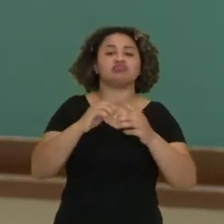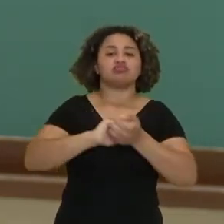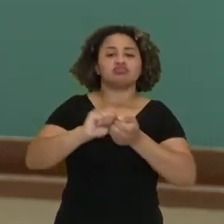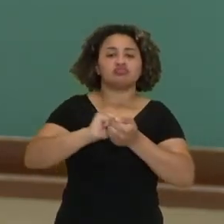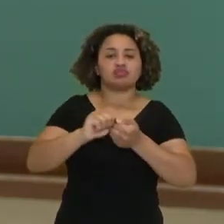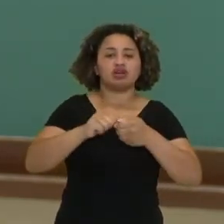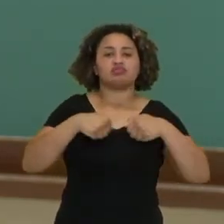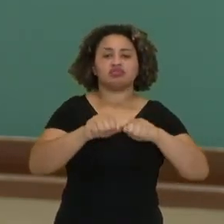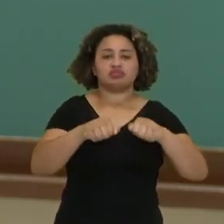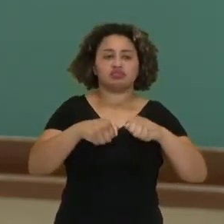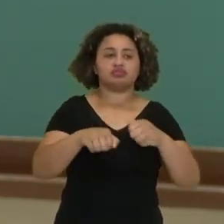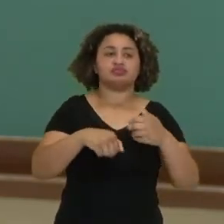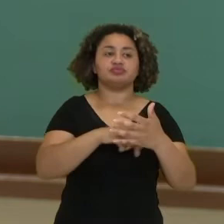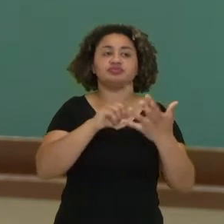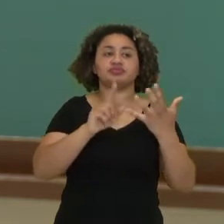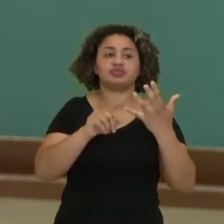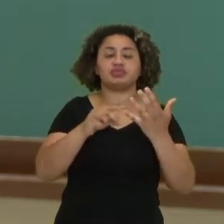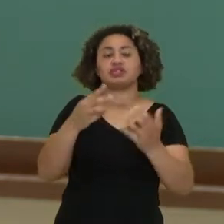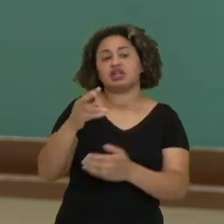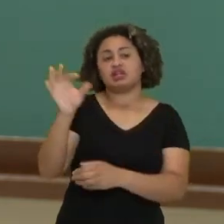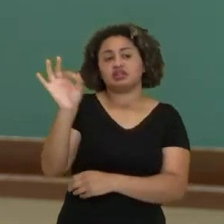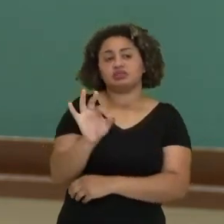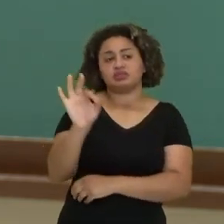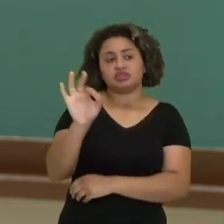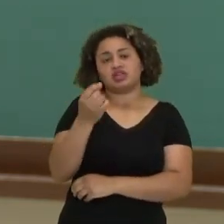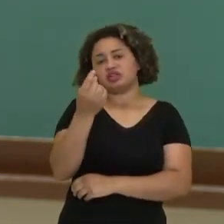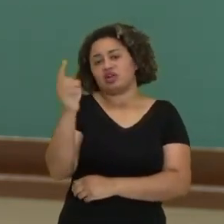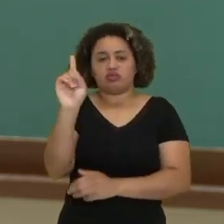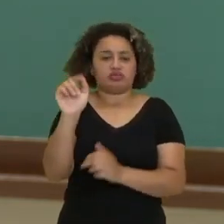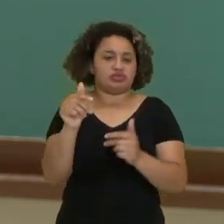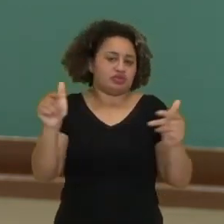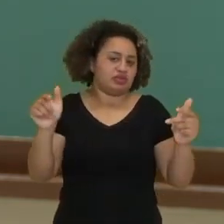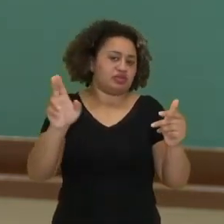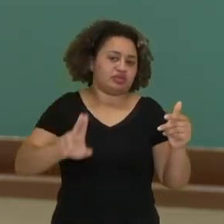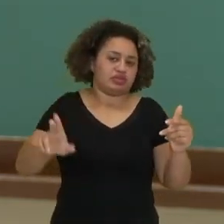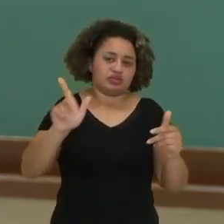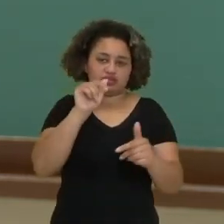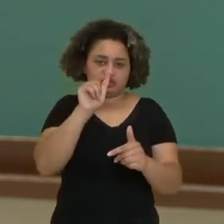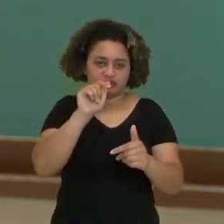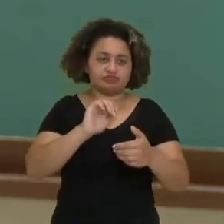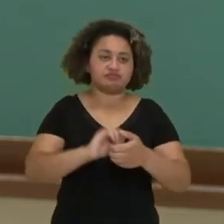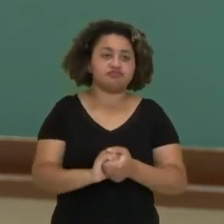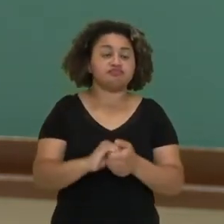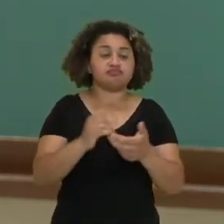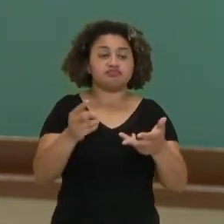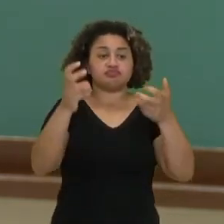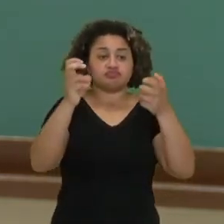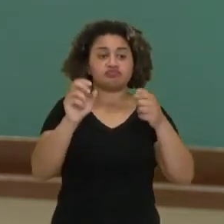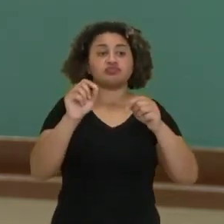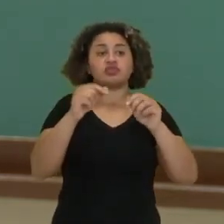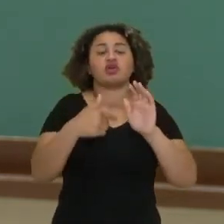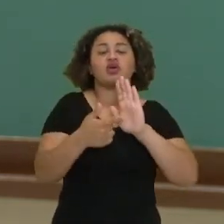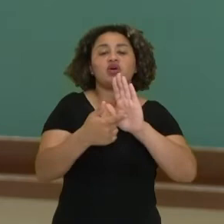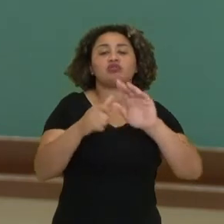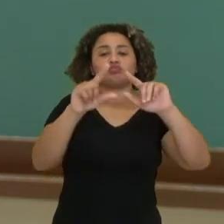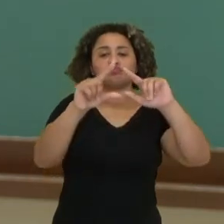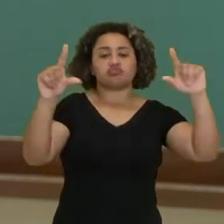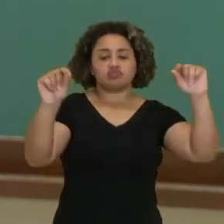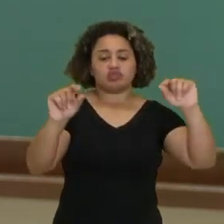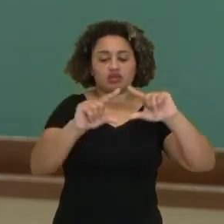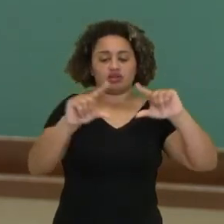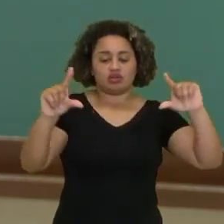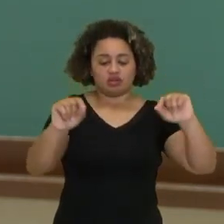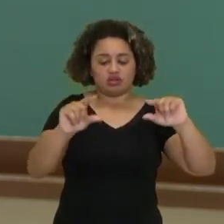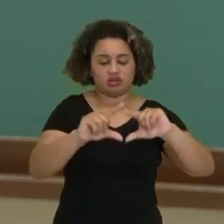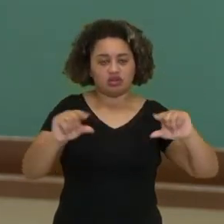E esse 3% aqui significa outros, ok? Veja que aqui foram representadas todas